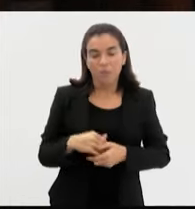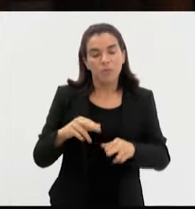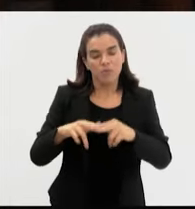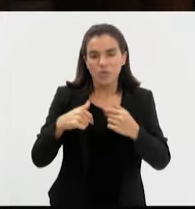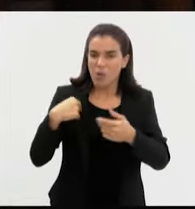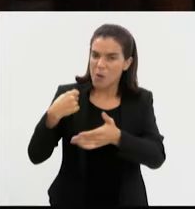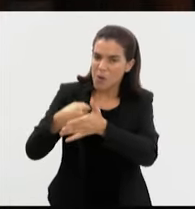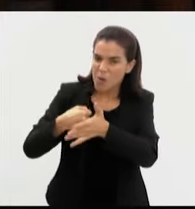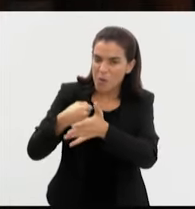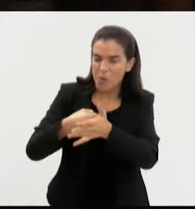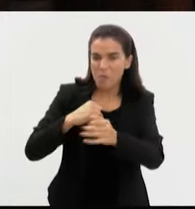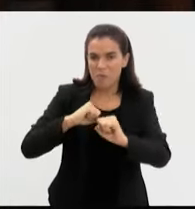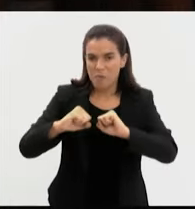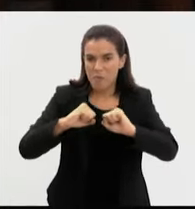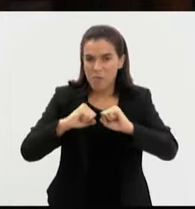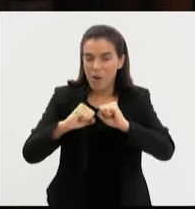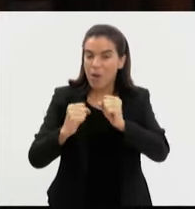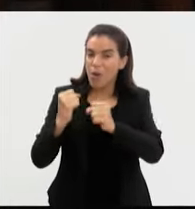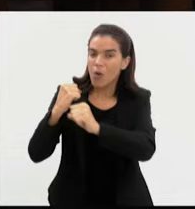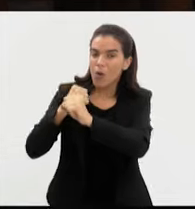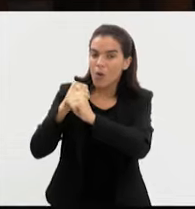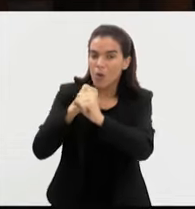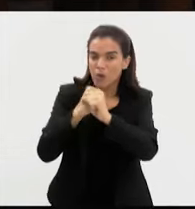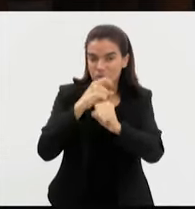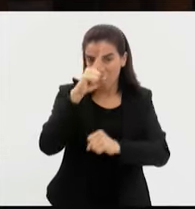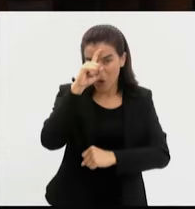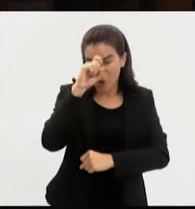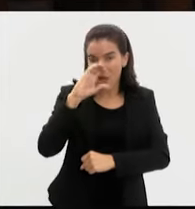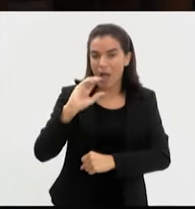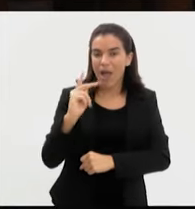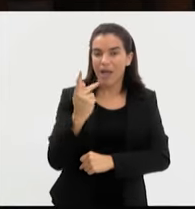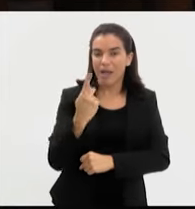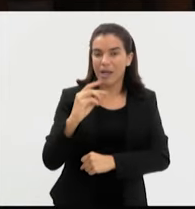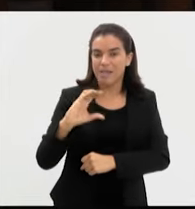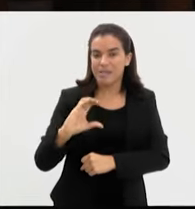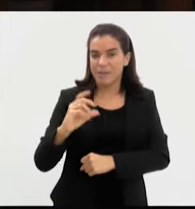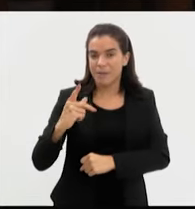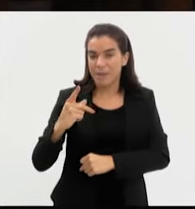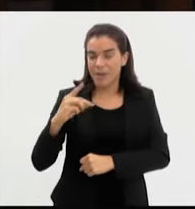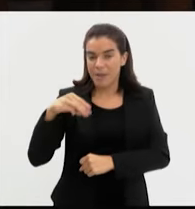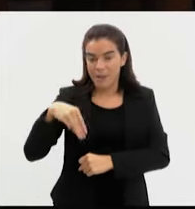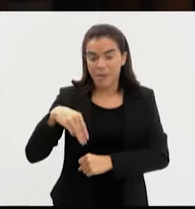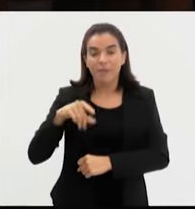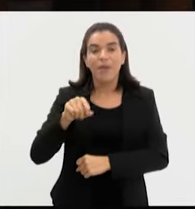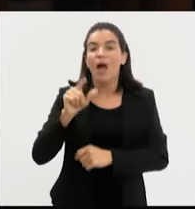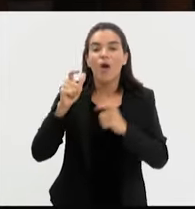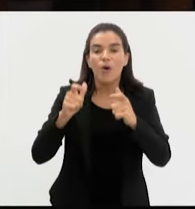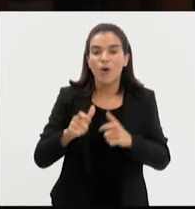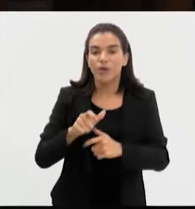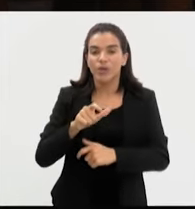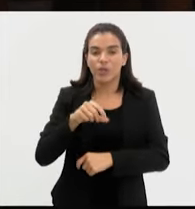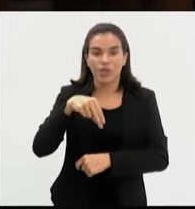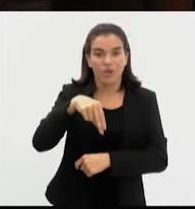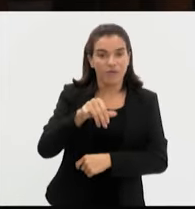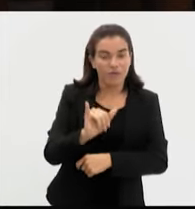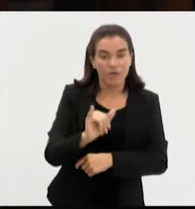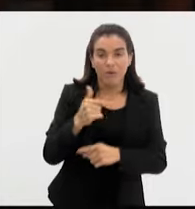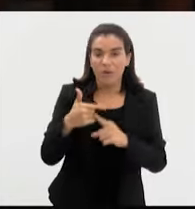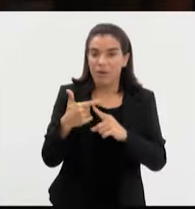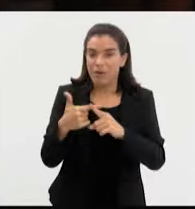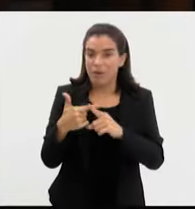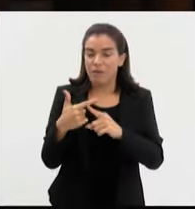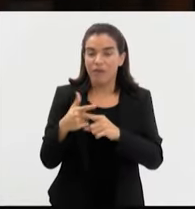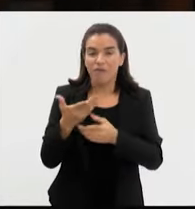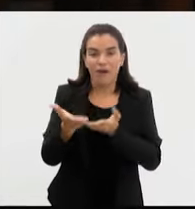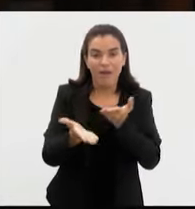lá briguei ISO um hospital um HCPM lá em nov Iguaçu na Baixada Fluminense porque vai atender